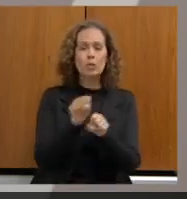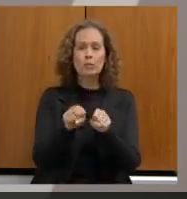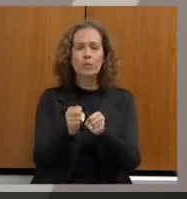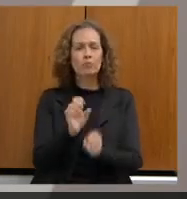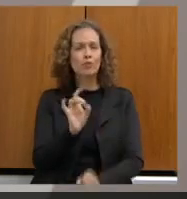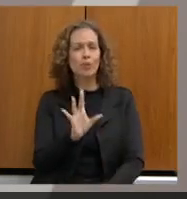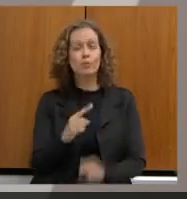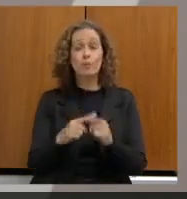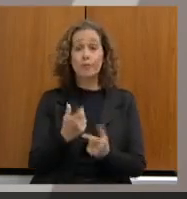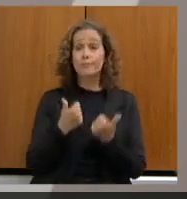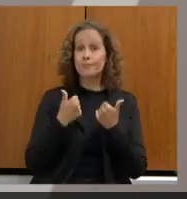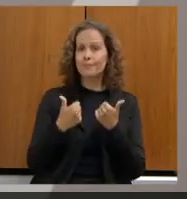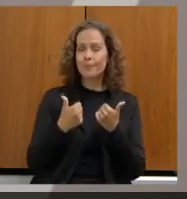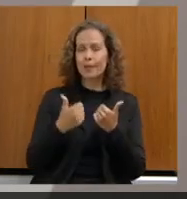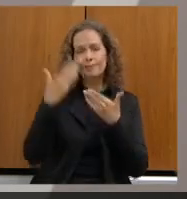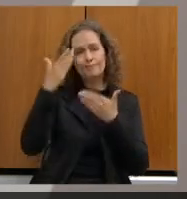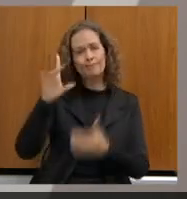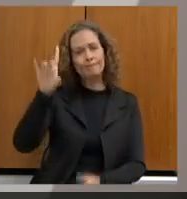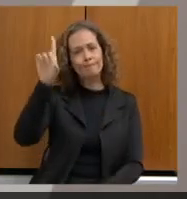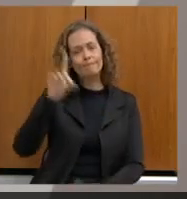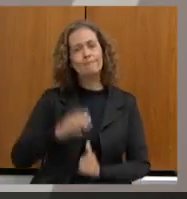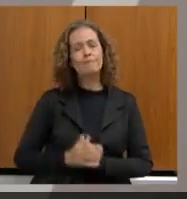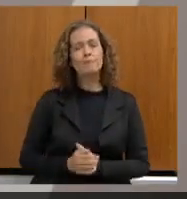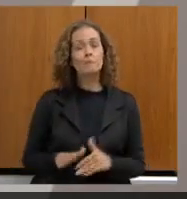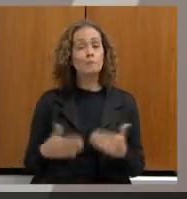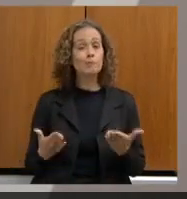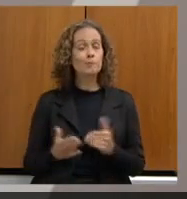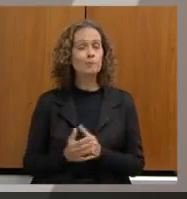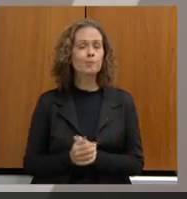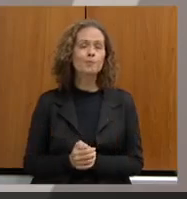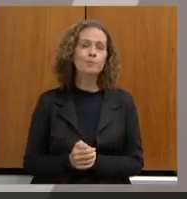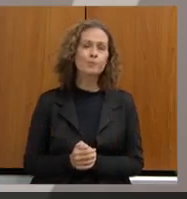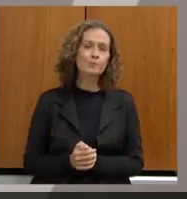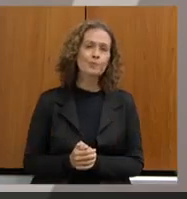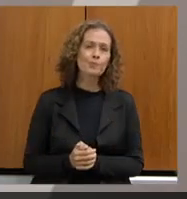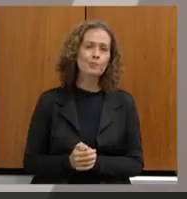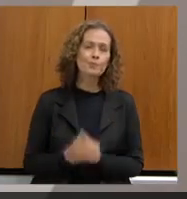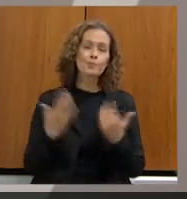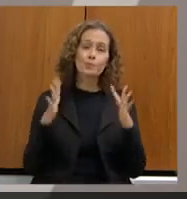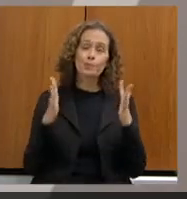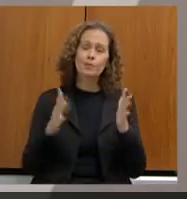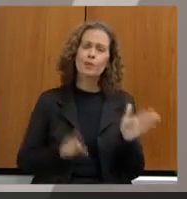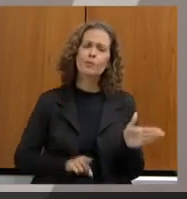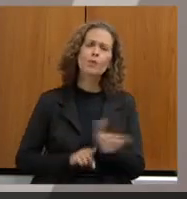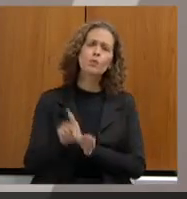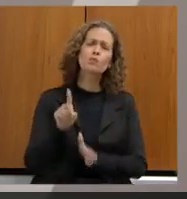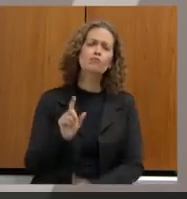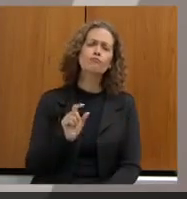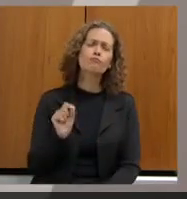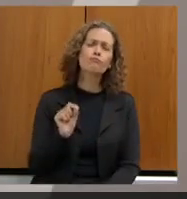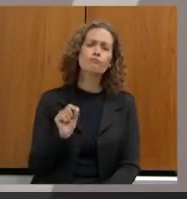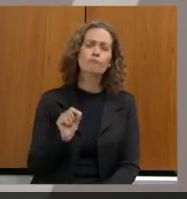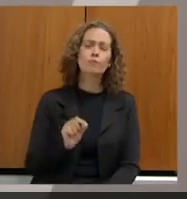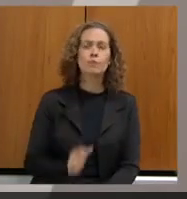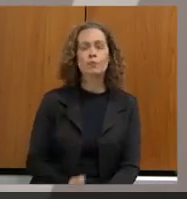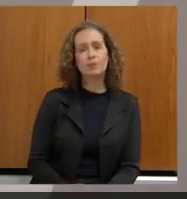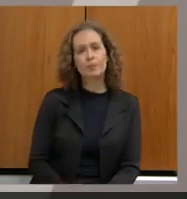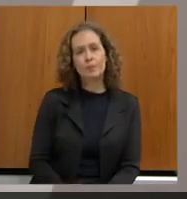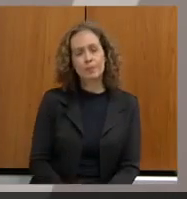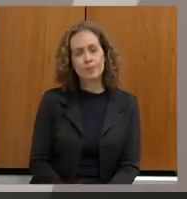graças a Deus e deixar que a solidariedade é toda instituição é quanto a pergunta que eu tenho que fazer o senhor